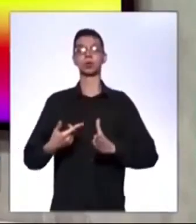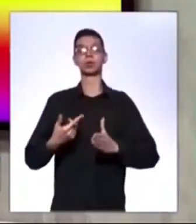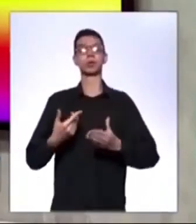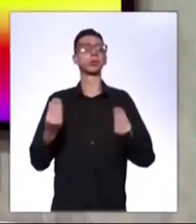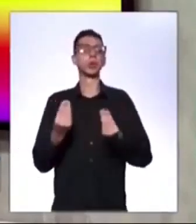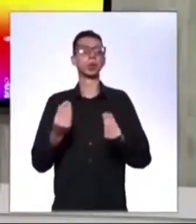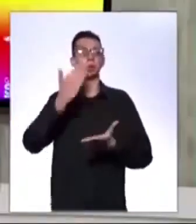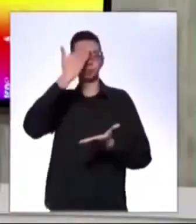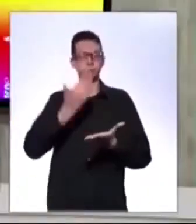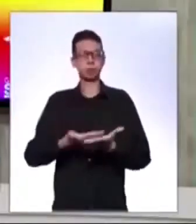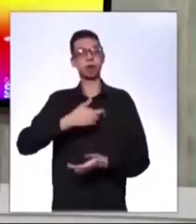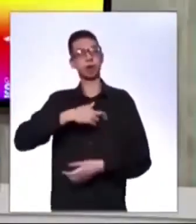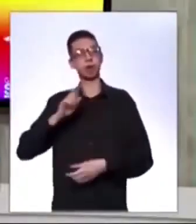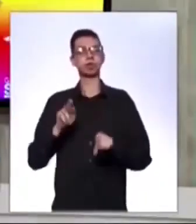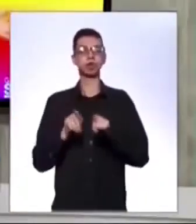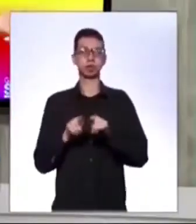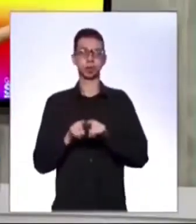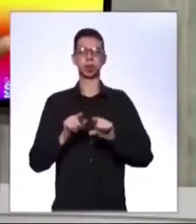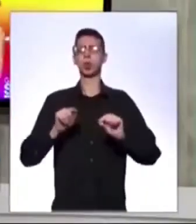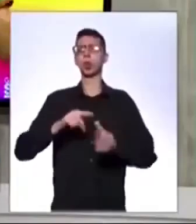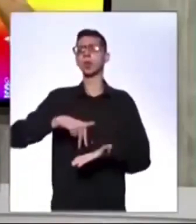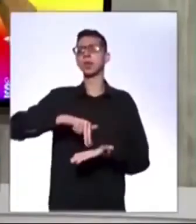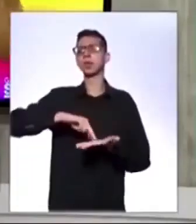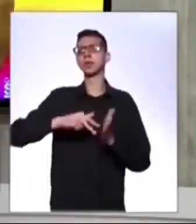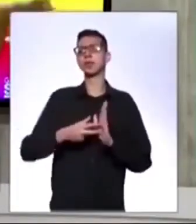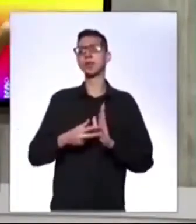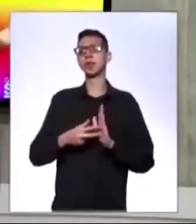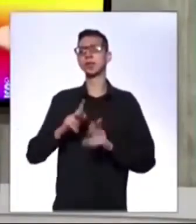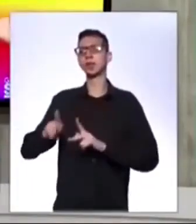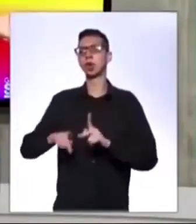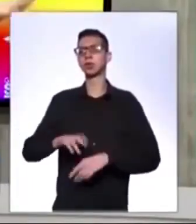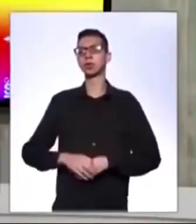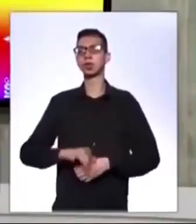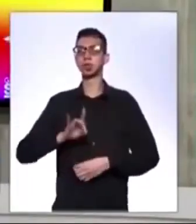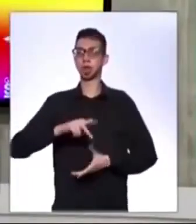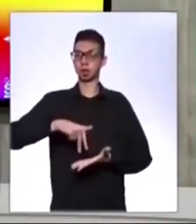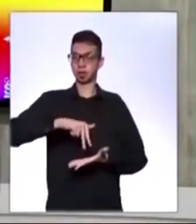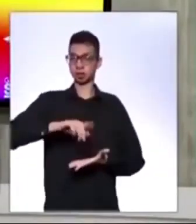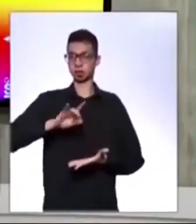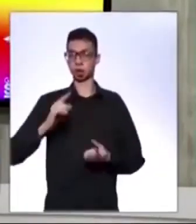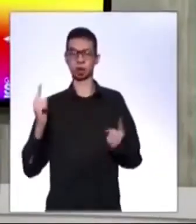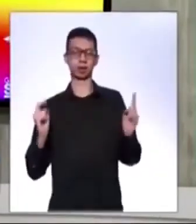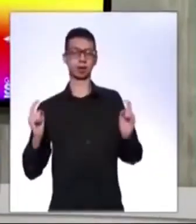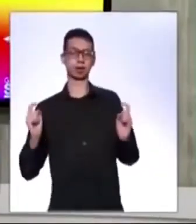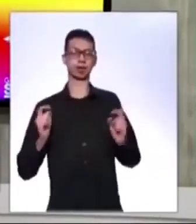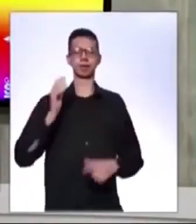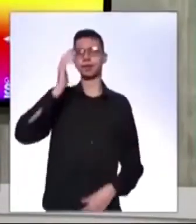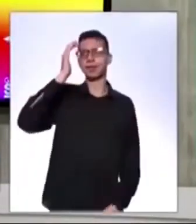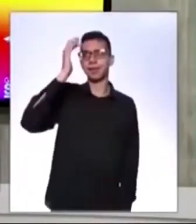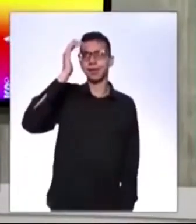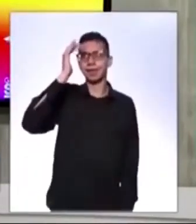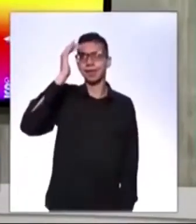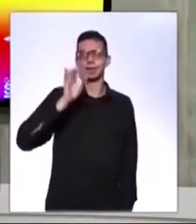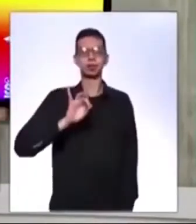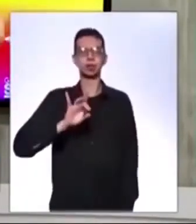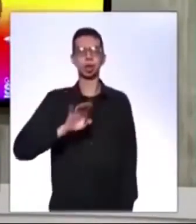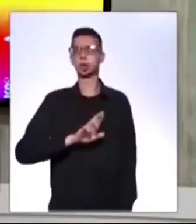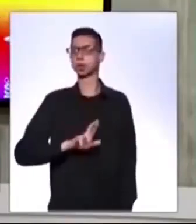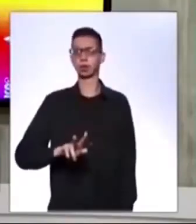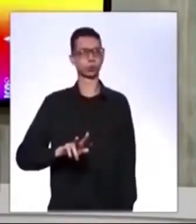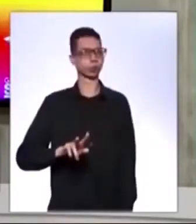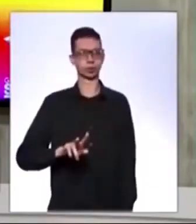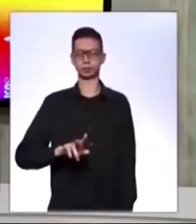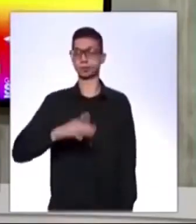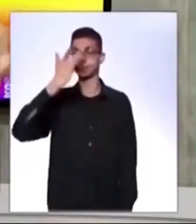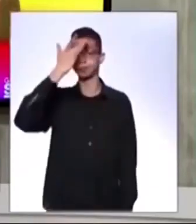o que era dançar? Não era só o prazer, não era só a expressão corporal, né? Não era só a ludicidade, que era a questão do lúdico. Para eles era